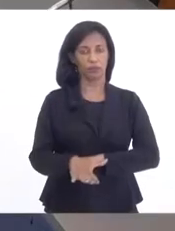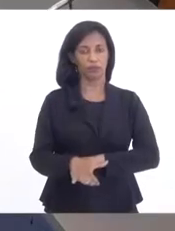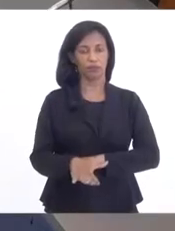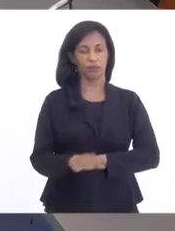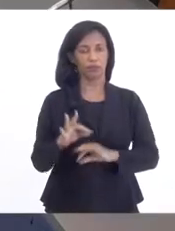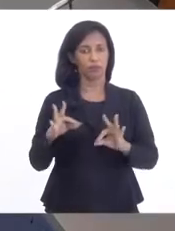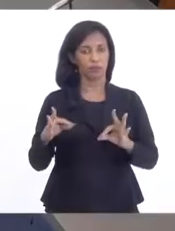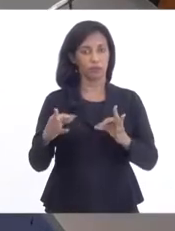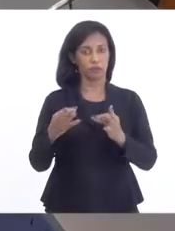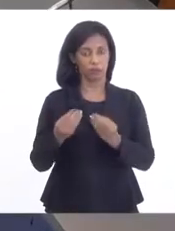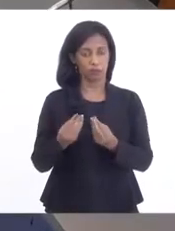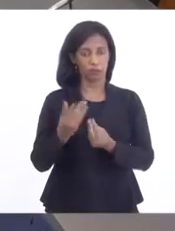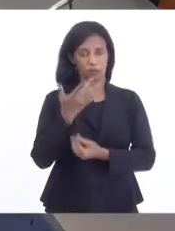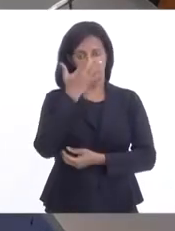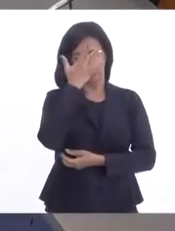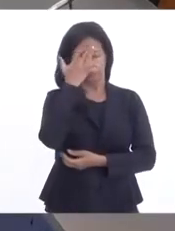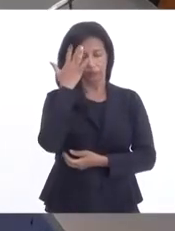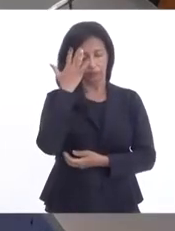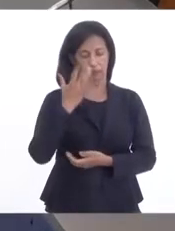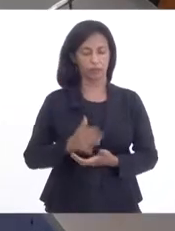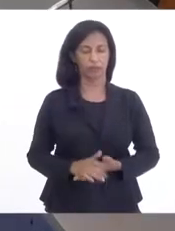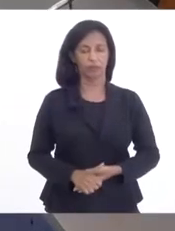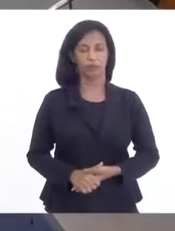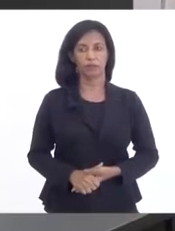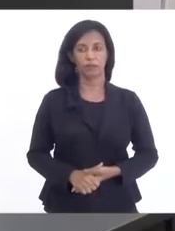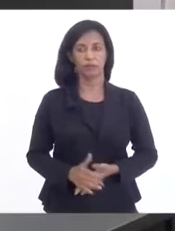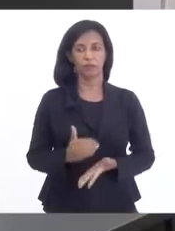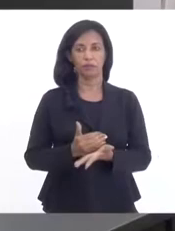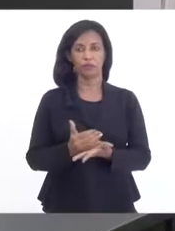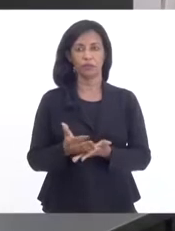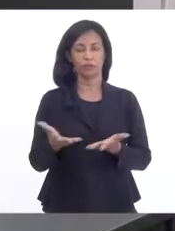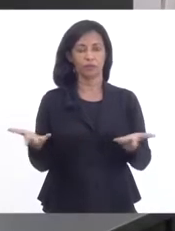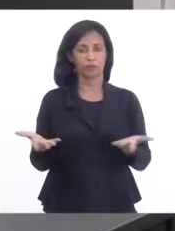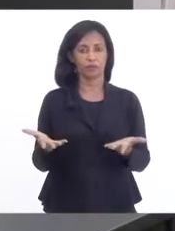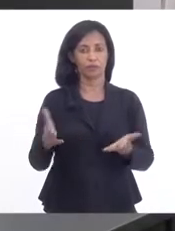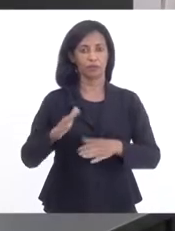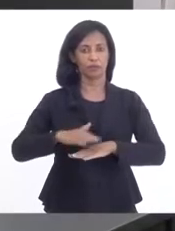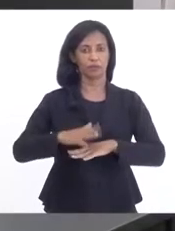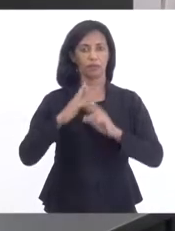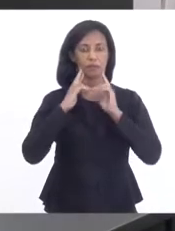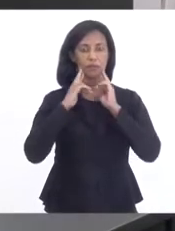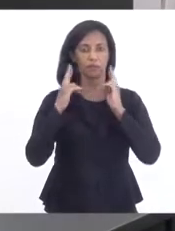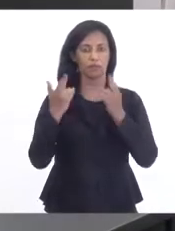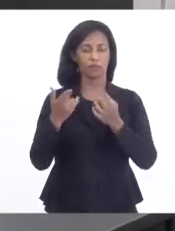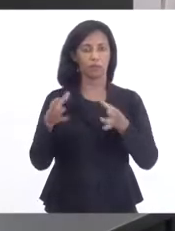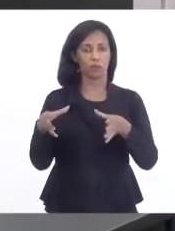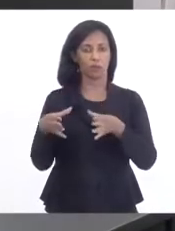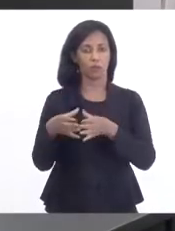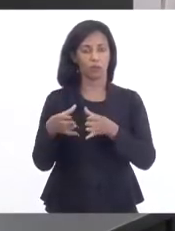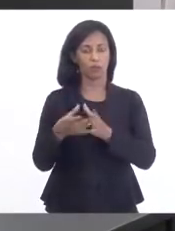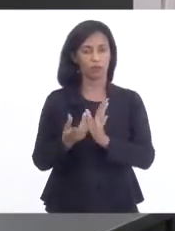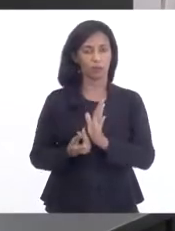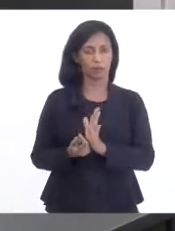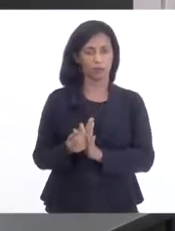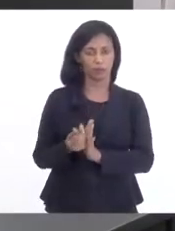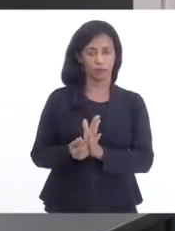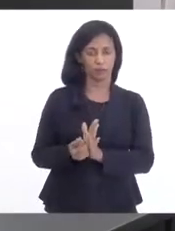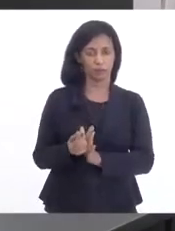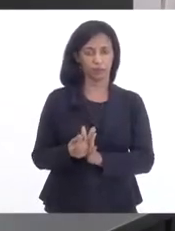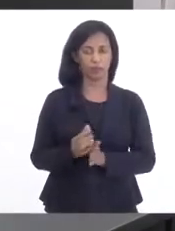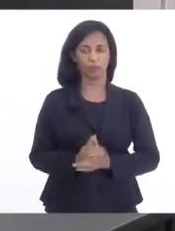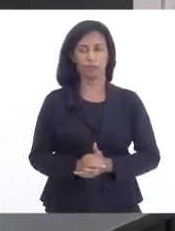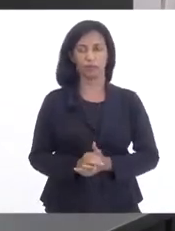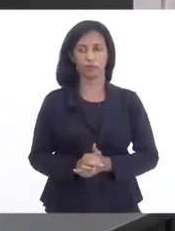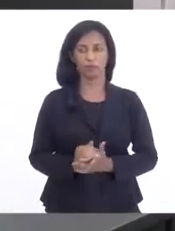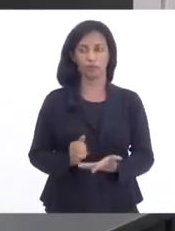Boa tarde a todos e a todas. Vamos começar agora mais uma sessão da Comissão de Orçamento. Lembrar